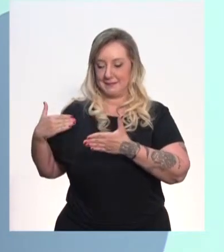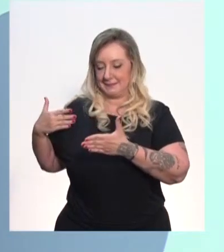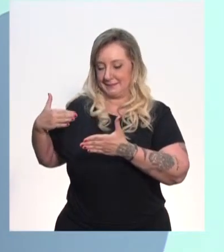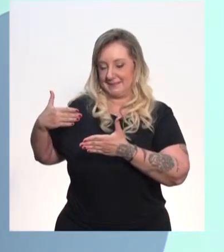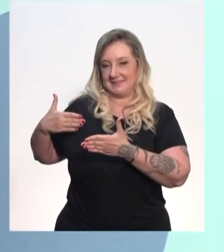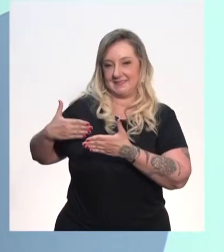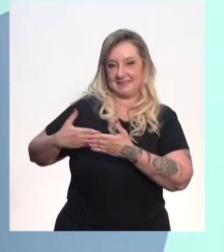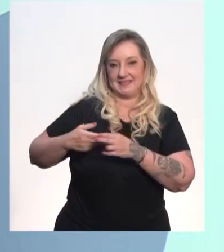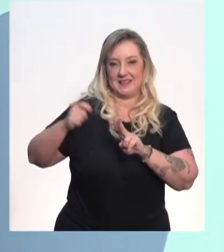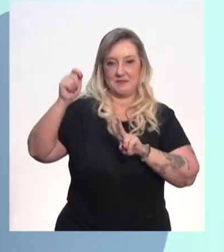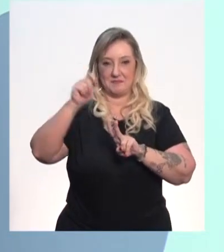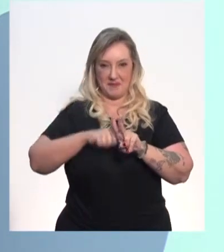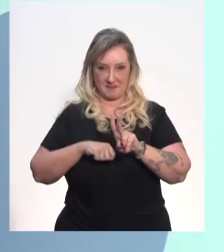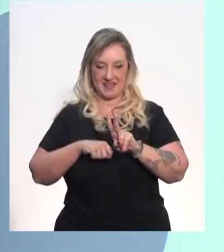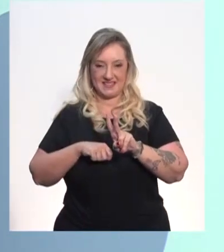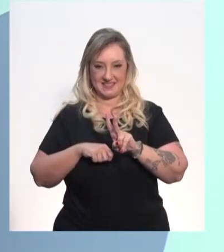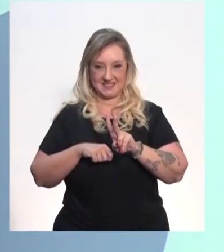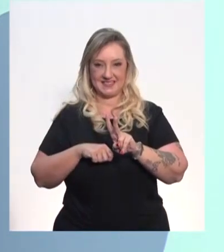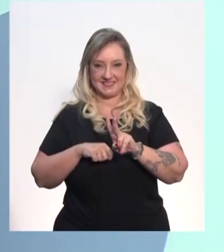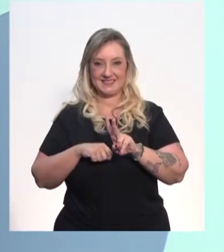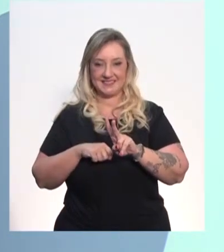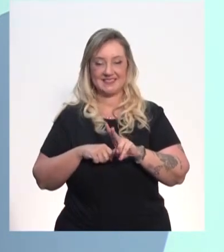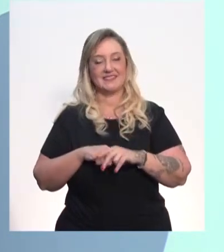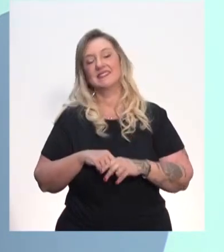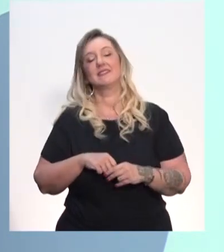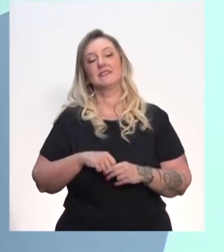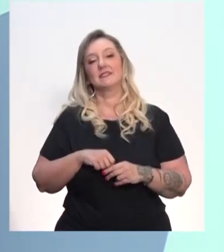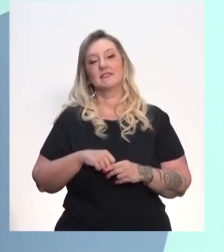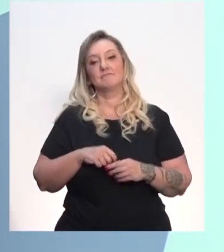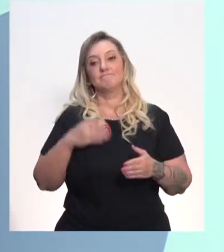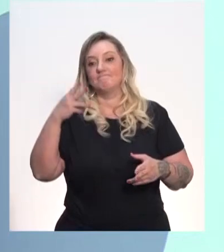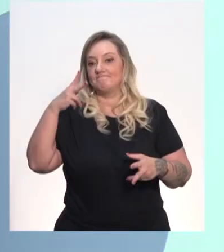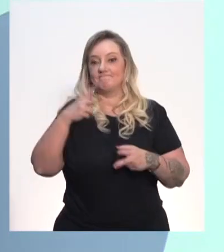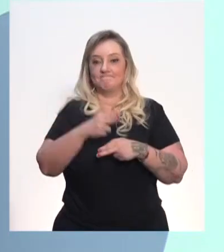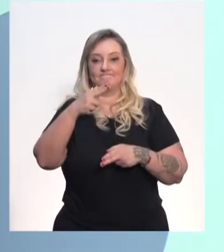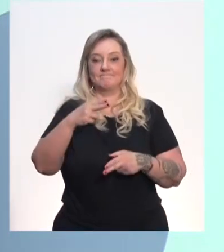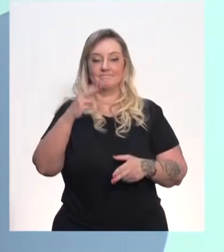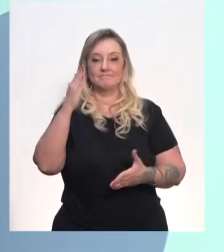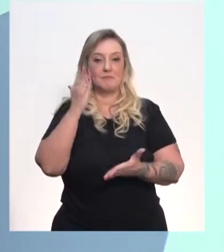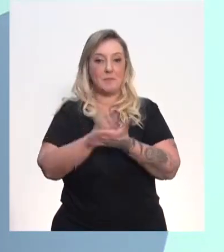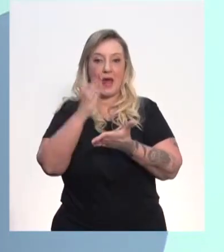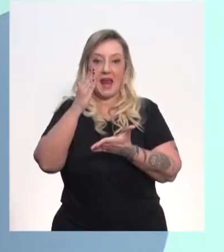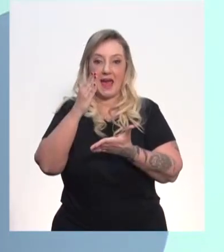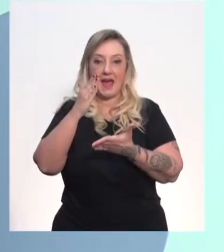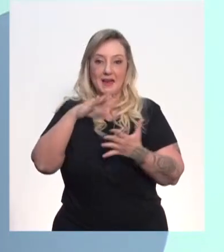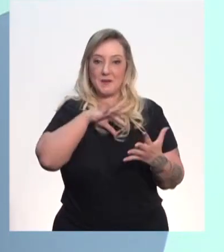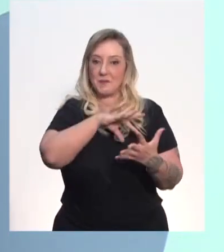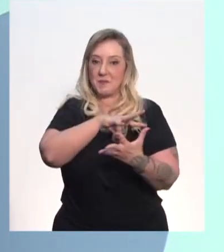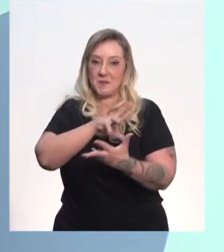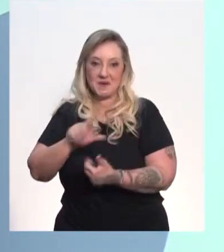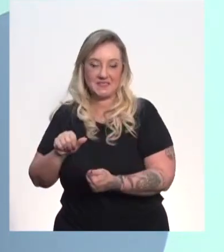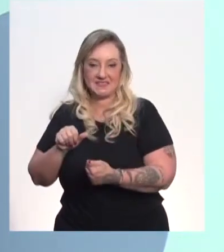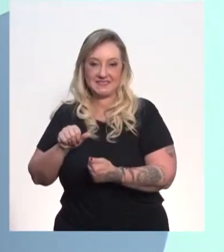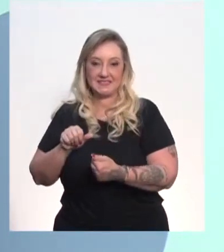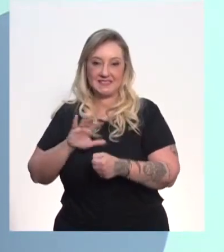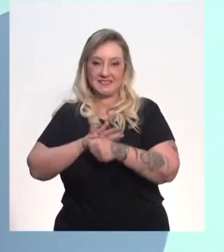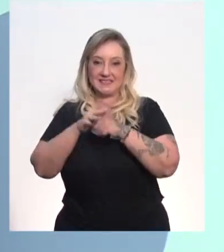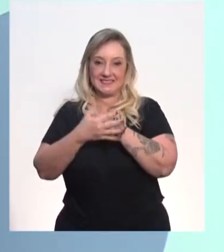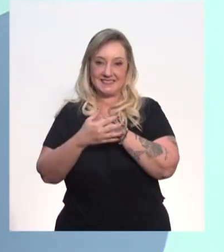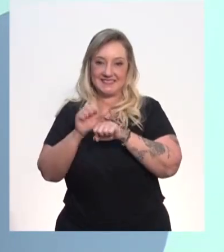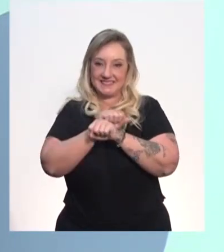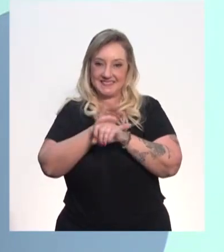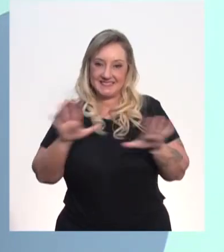habilidades básicas que os alunos precisam desenvolver para que eles possam continuar nos